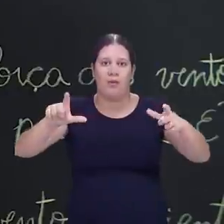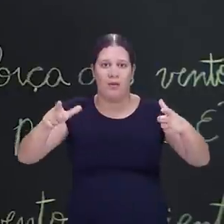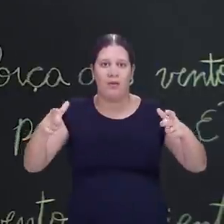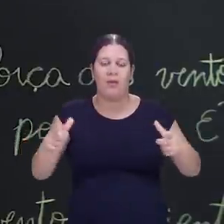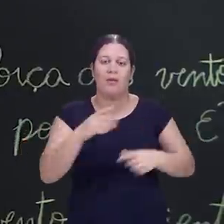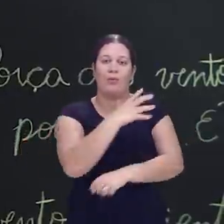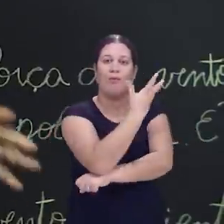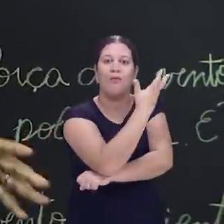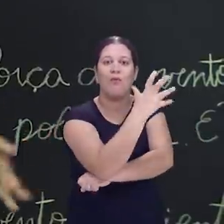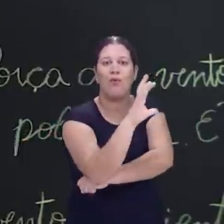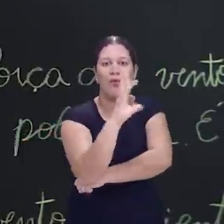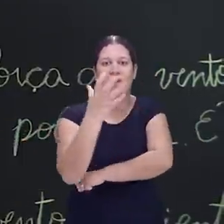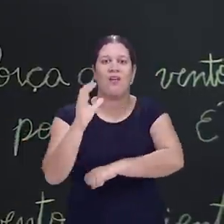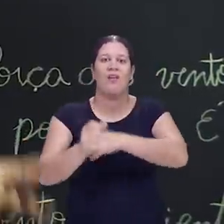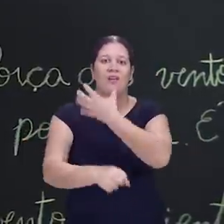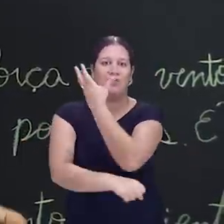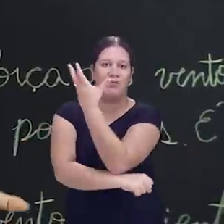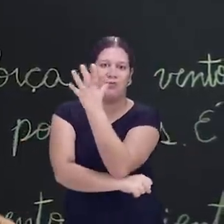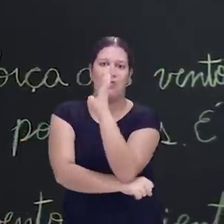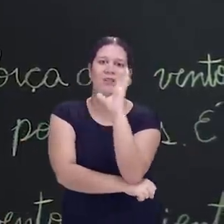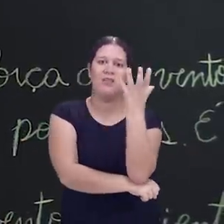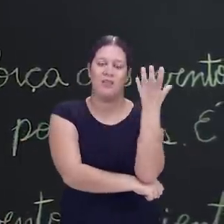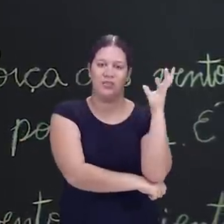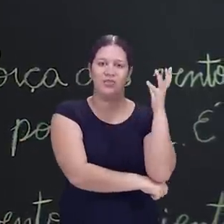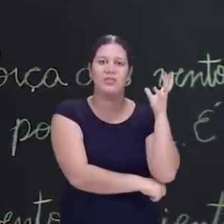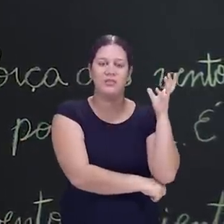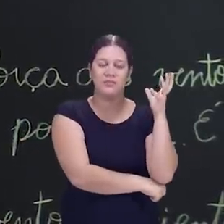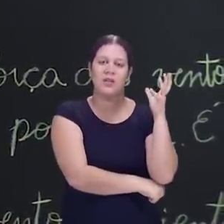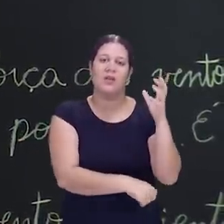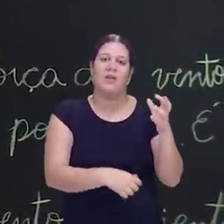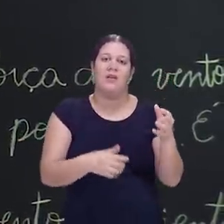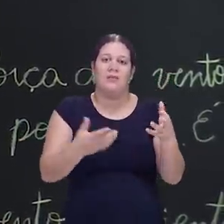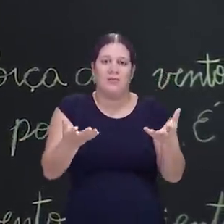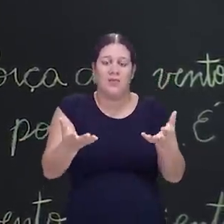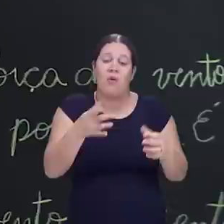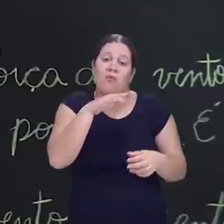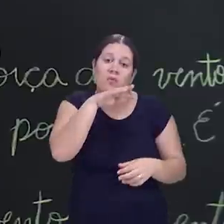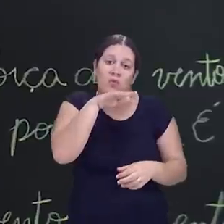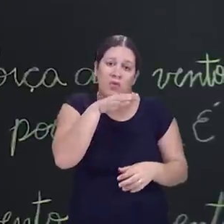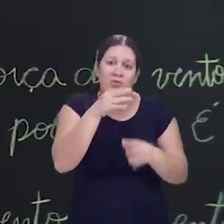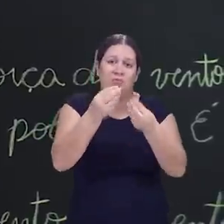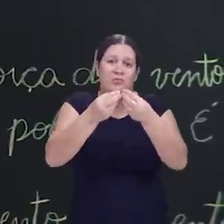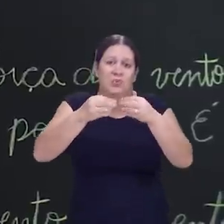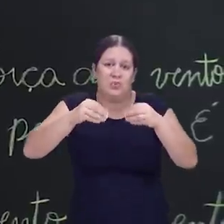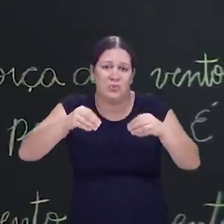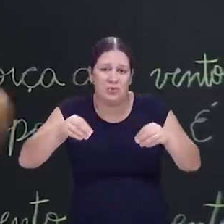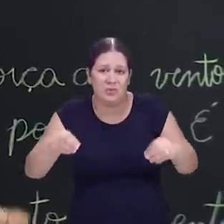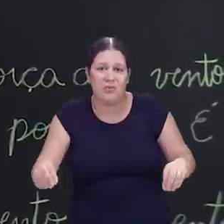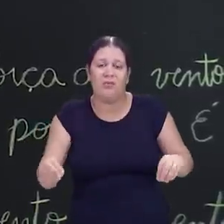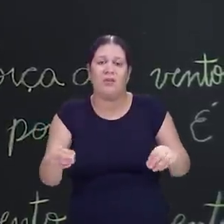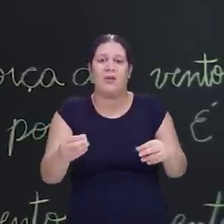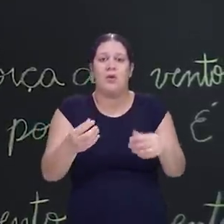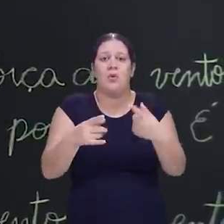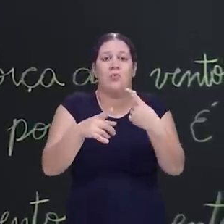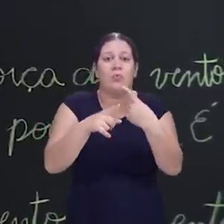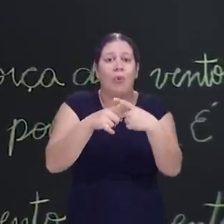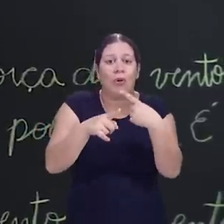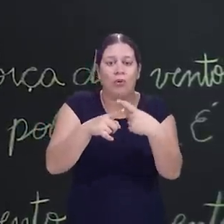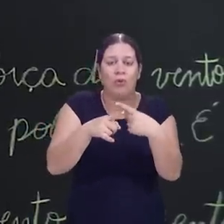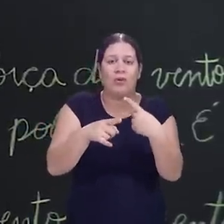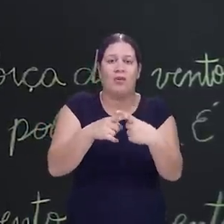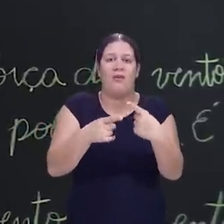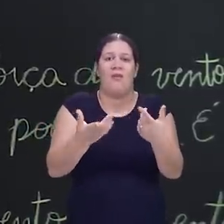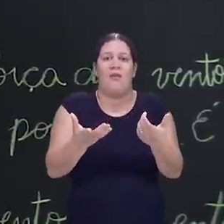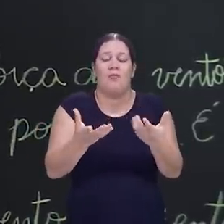quantidade de florestas ao redor, de vegetação, o que vai afetar ali ecossistemas, cadeias alimentares,